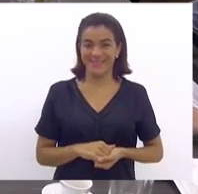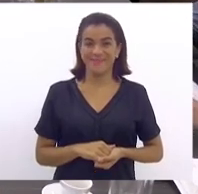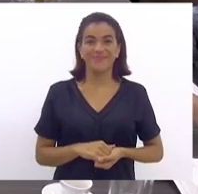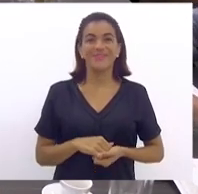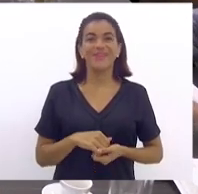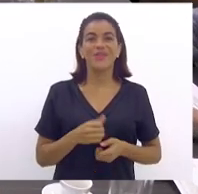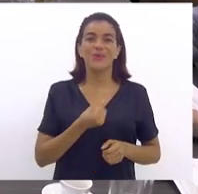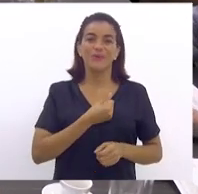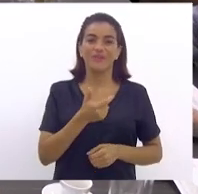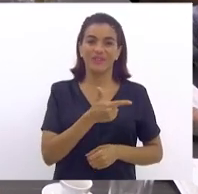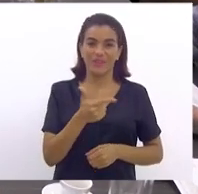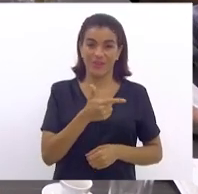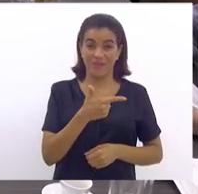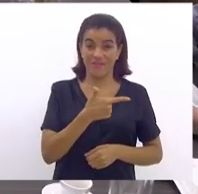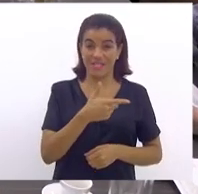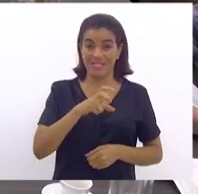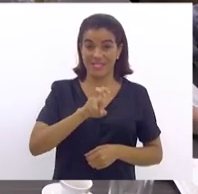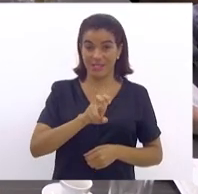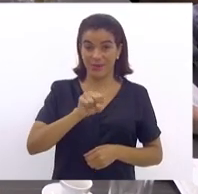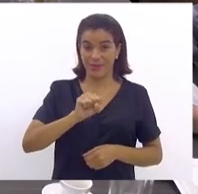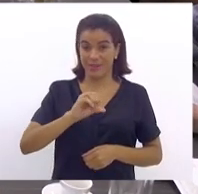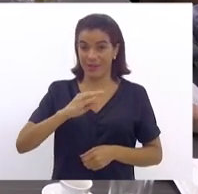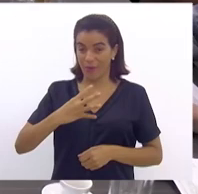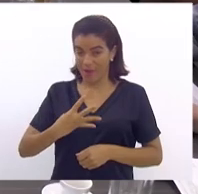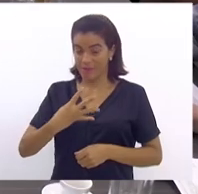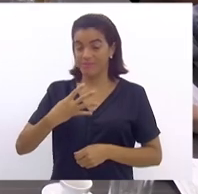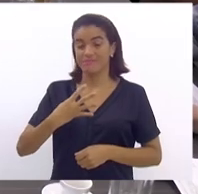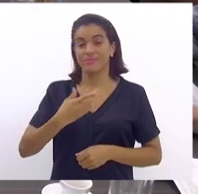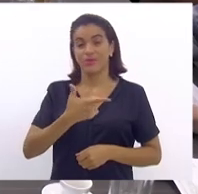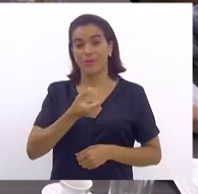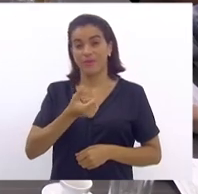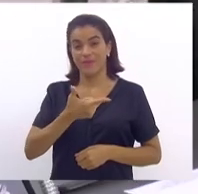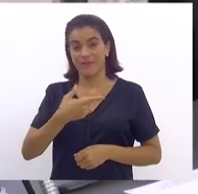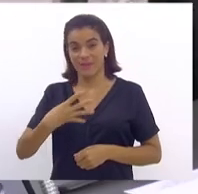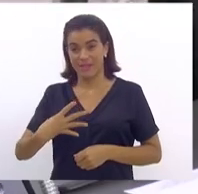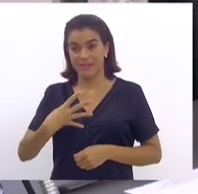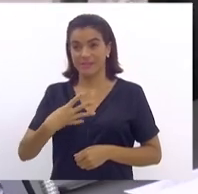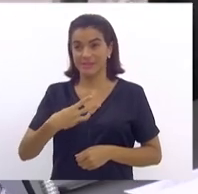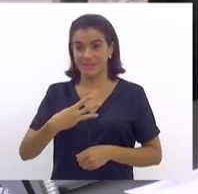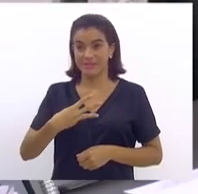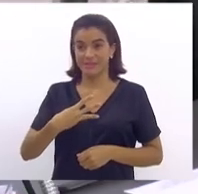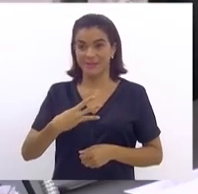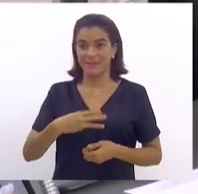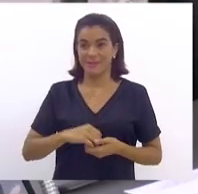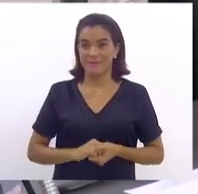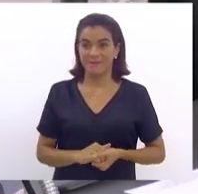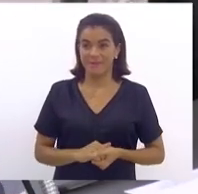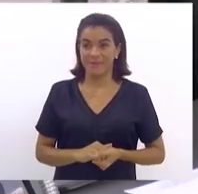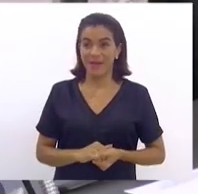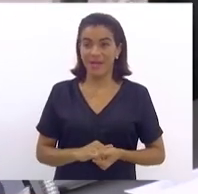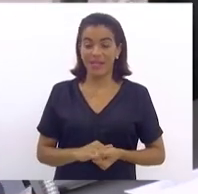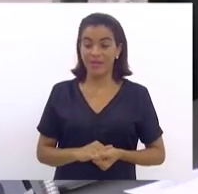22 da pauta, o PL 2584, de 23, de autoria do deputado professor Josemar, por isso Vossa Excelência está aqui, né?